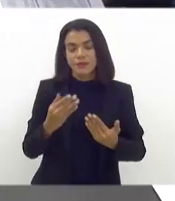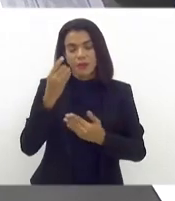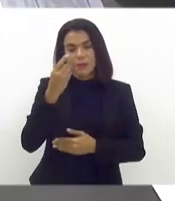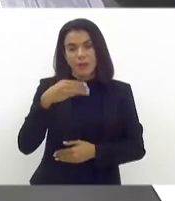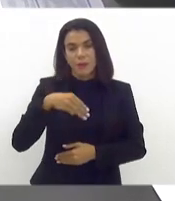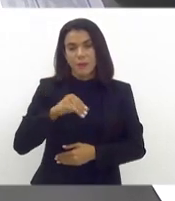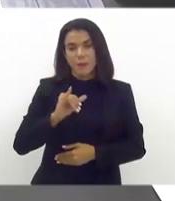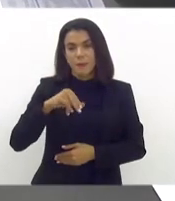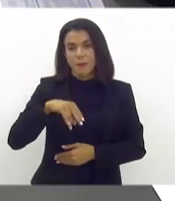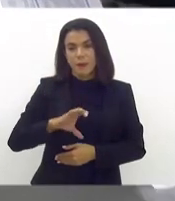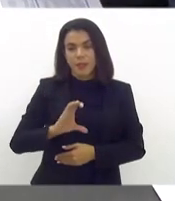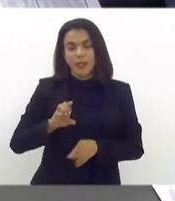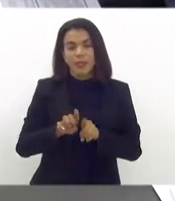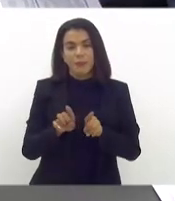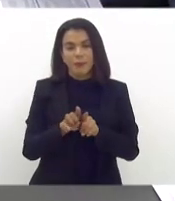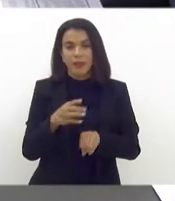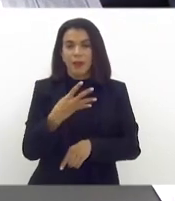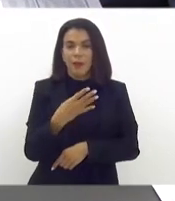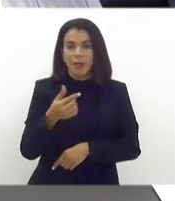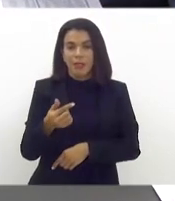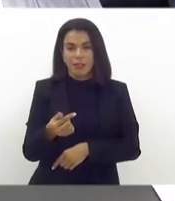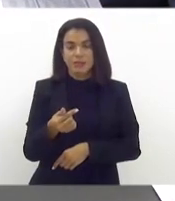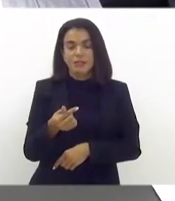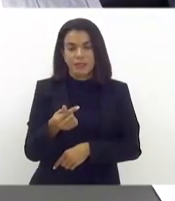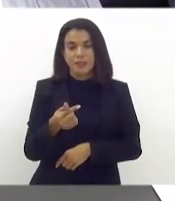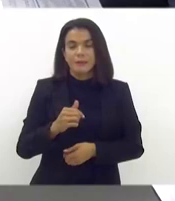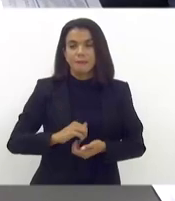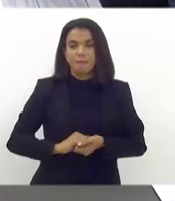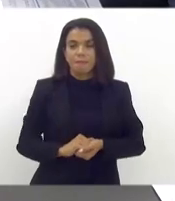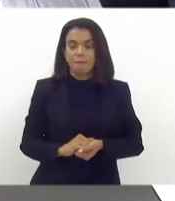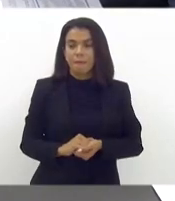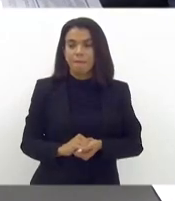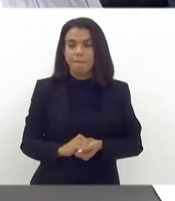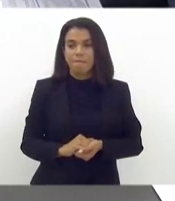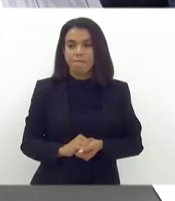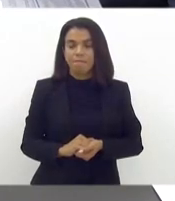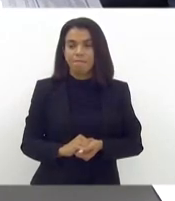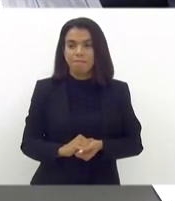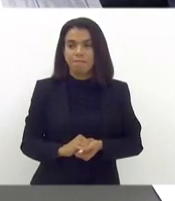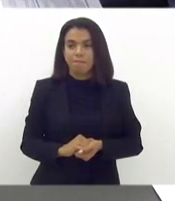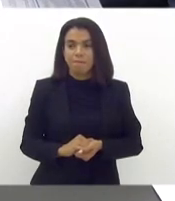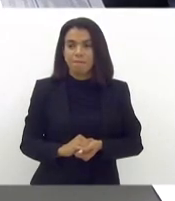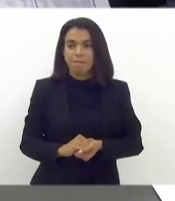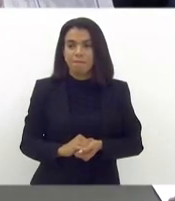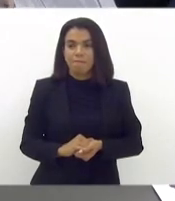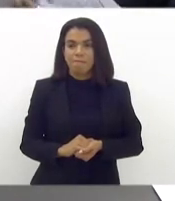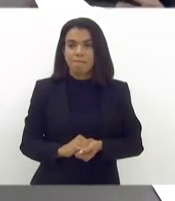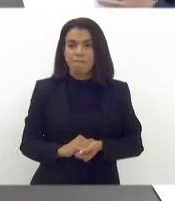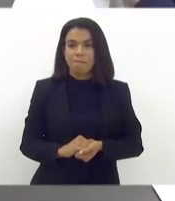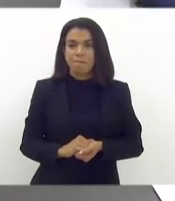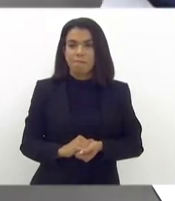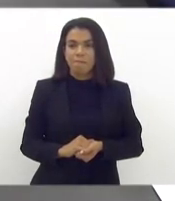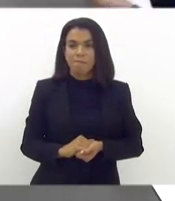Carlos Mink. E o 47, o 40 a 46 menos o 43 e o 47 também. Então,